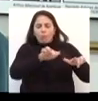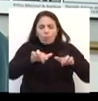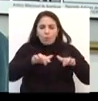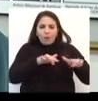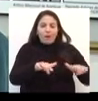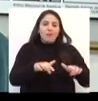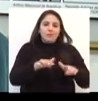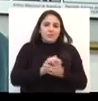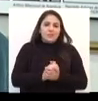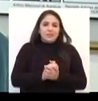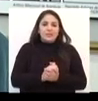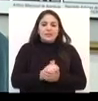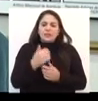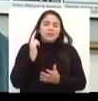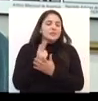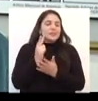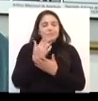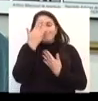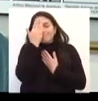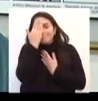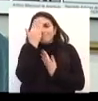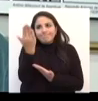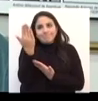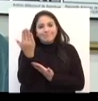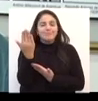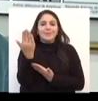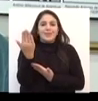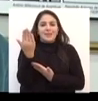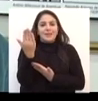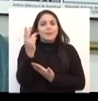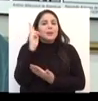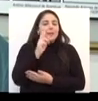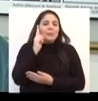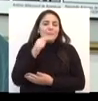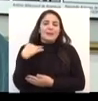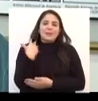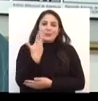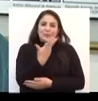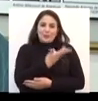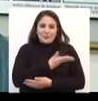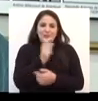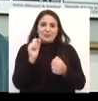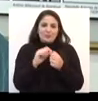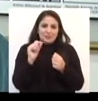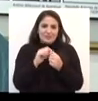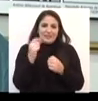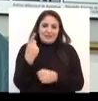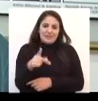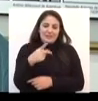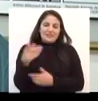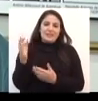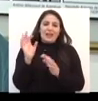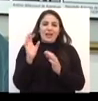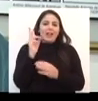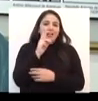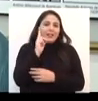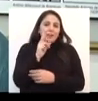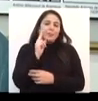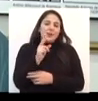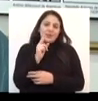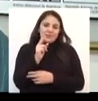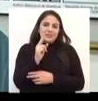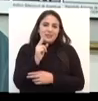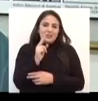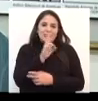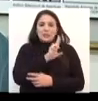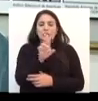local ali. Então a gente se sente muito agradecido, né, por ele ter lembrado a gente, de ter feito essa lembrança,